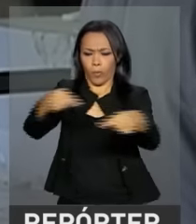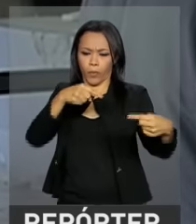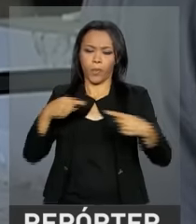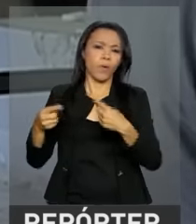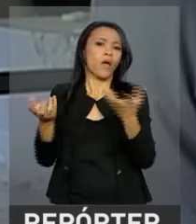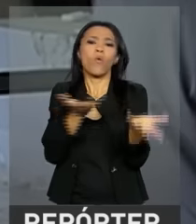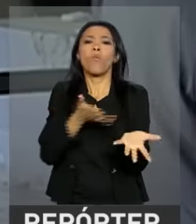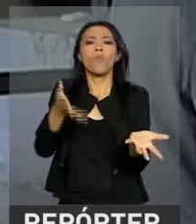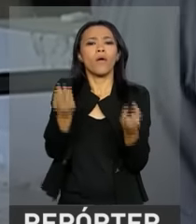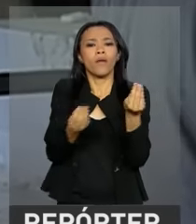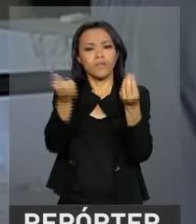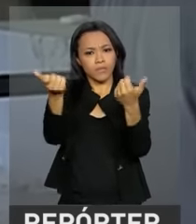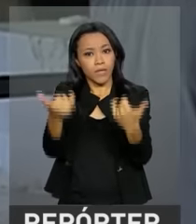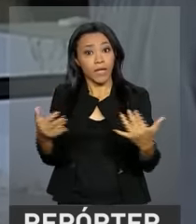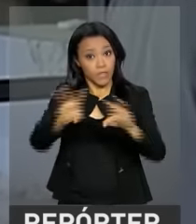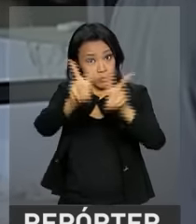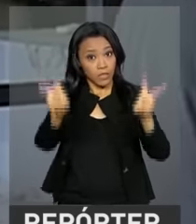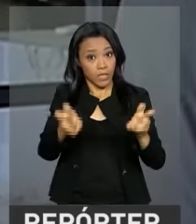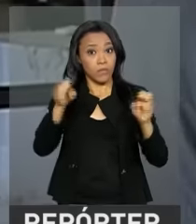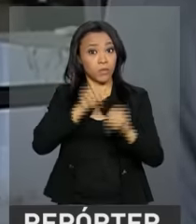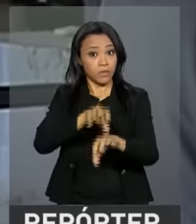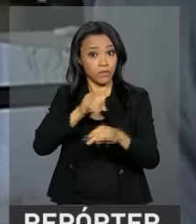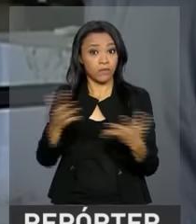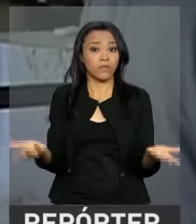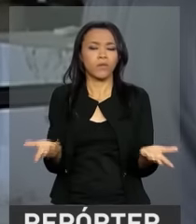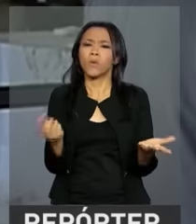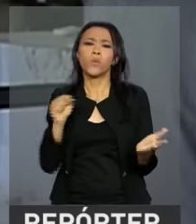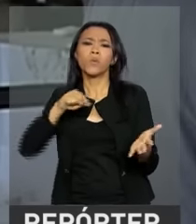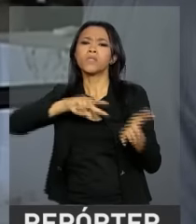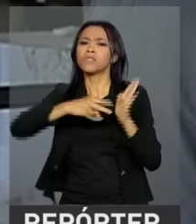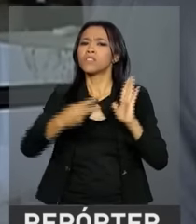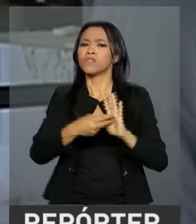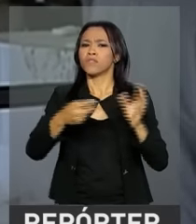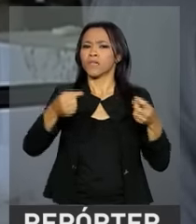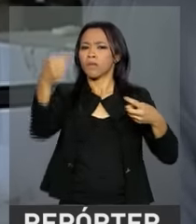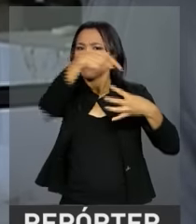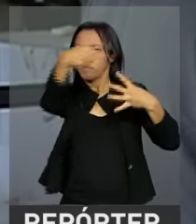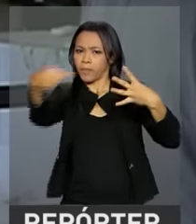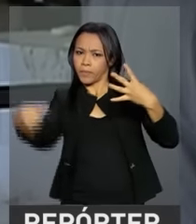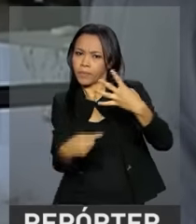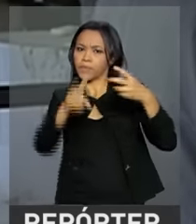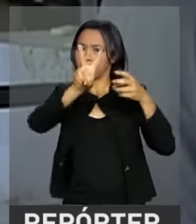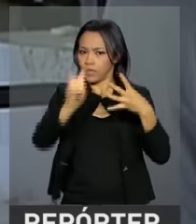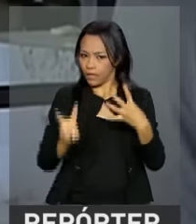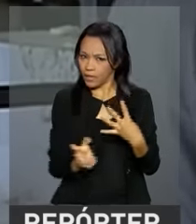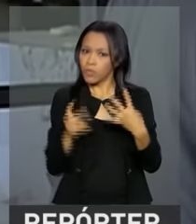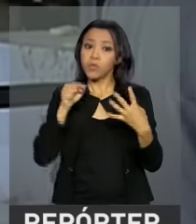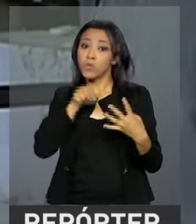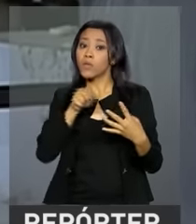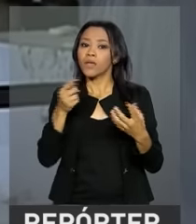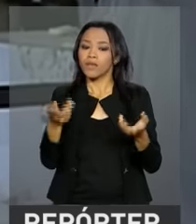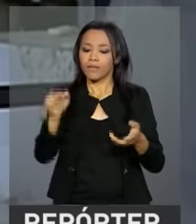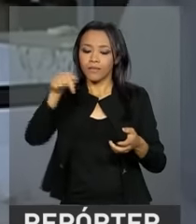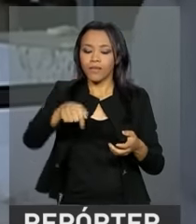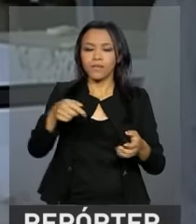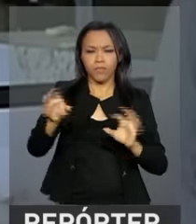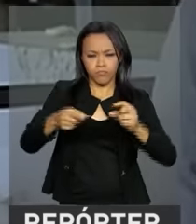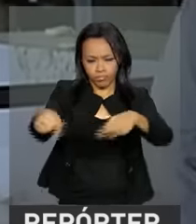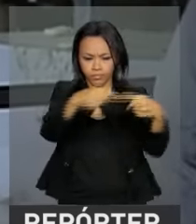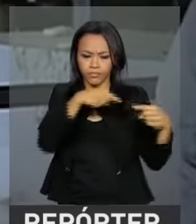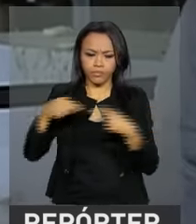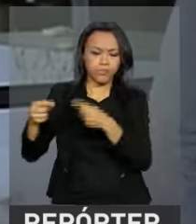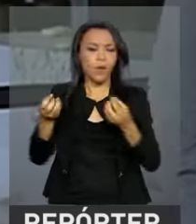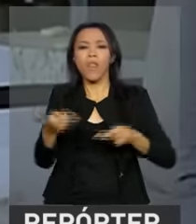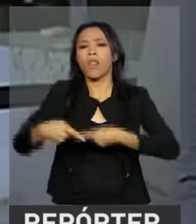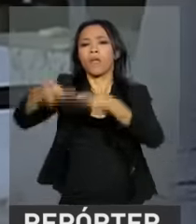competitividade, agronegócio e também a questão da educação básica. O que que representa a escolha desses temas e o que que pode sair a partir dessas